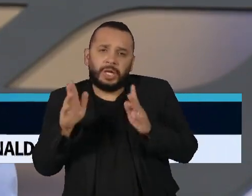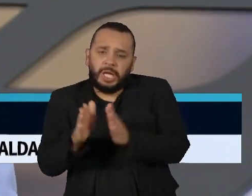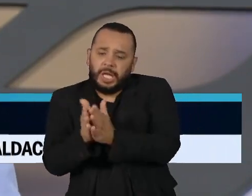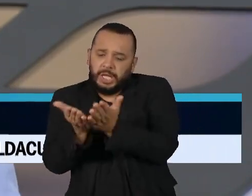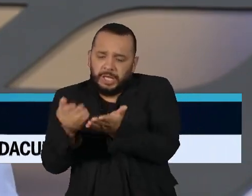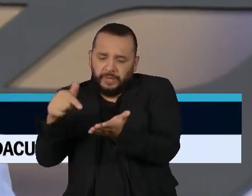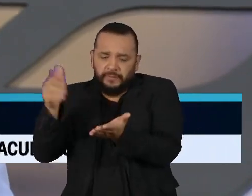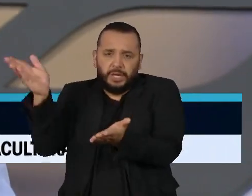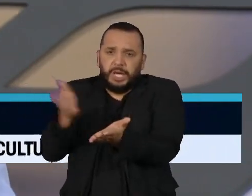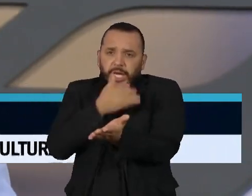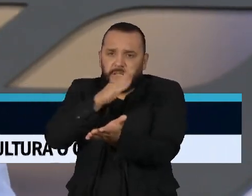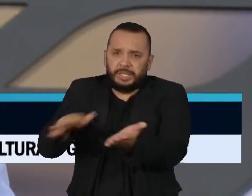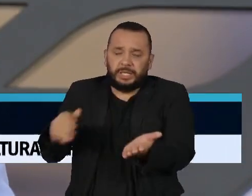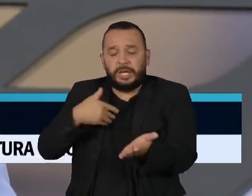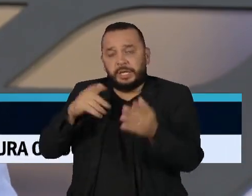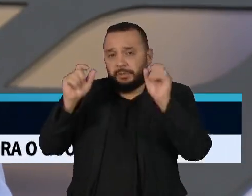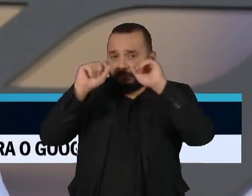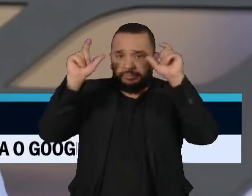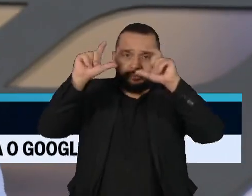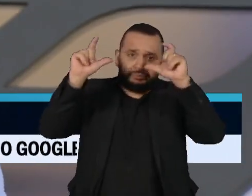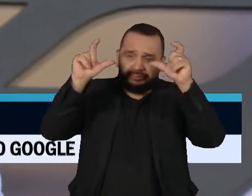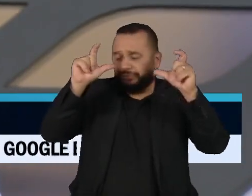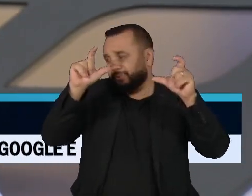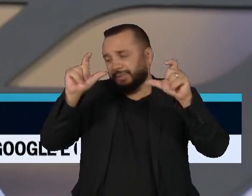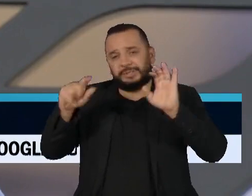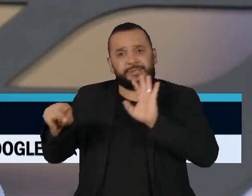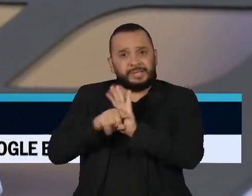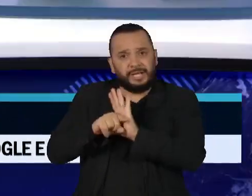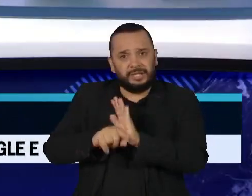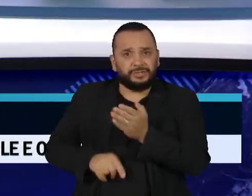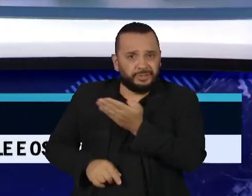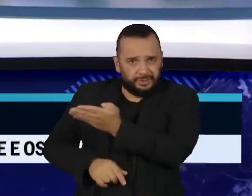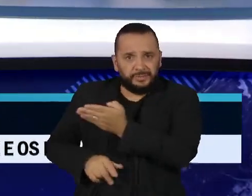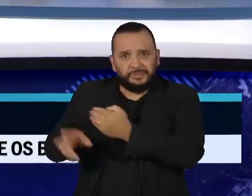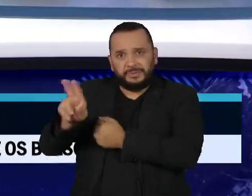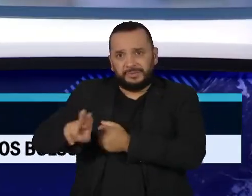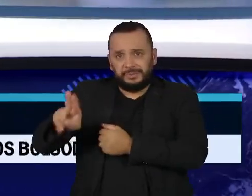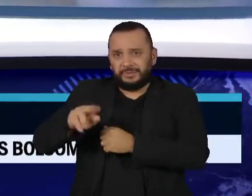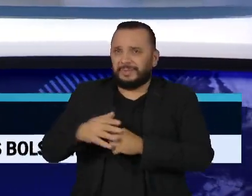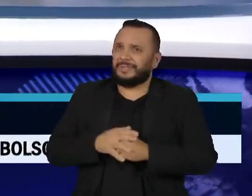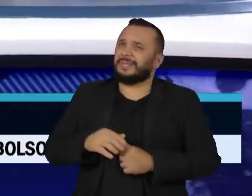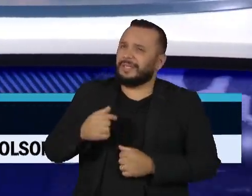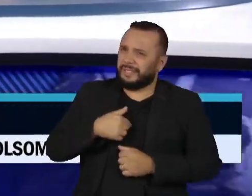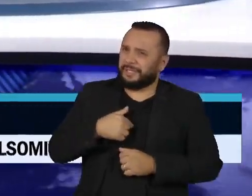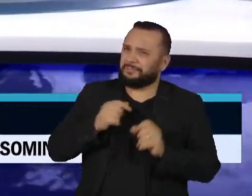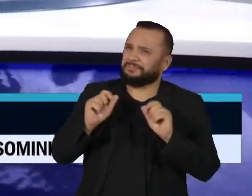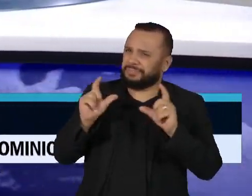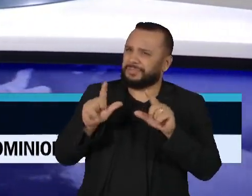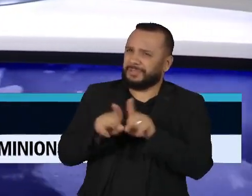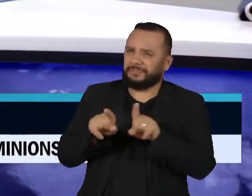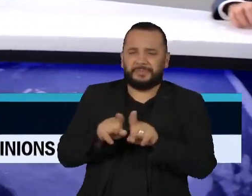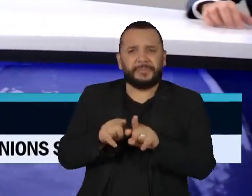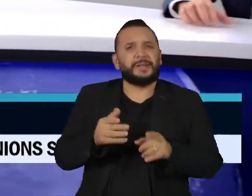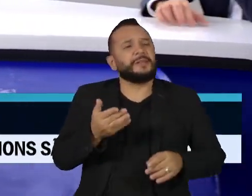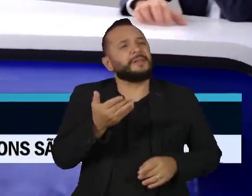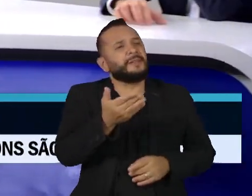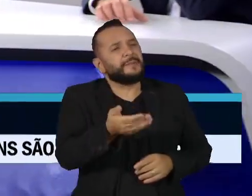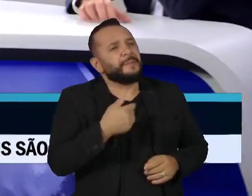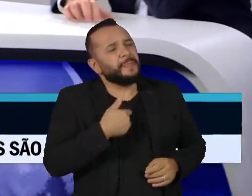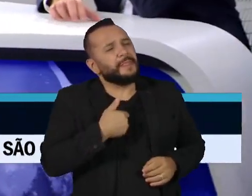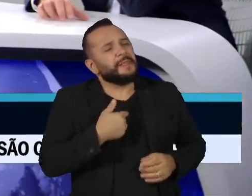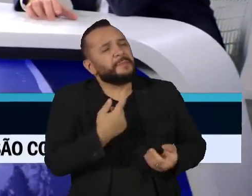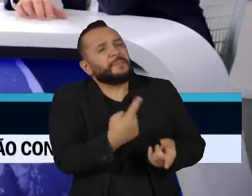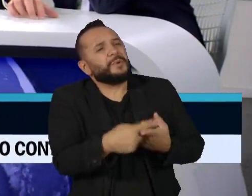vestibular. Me surpreende negativamente a universidade. É isso que me pegou e eu passo para o Vila, né? O que justifica essa falta